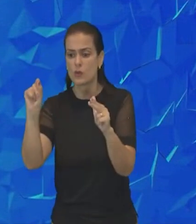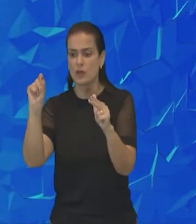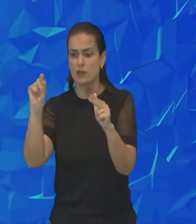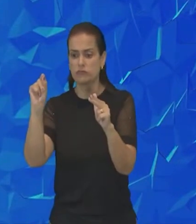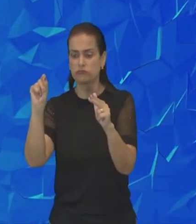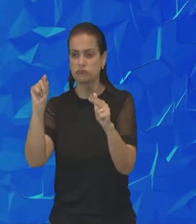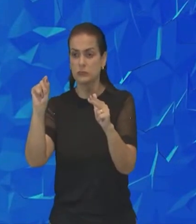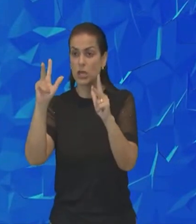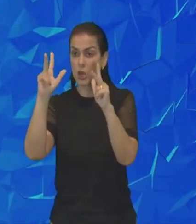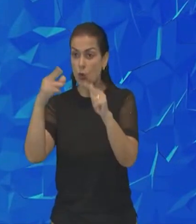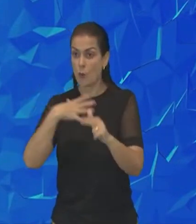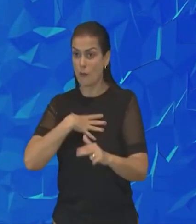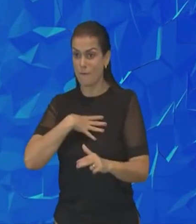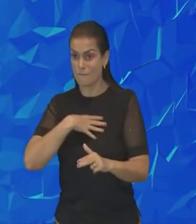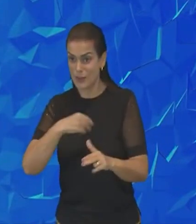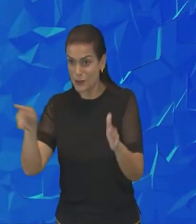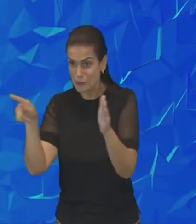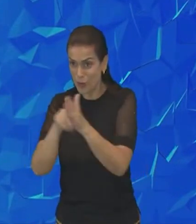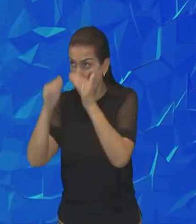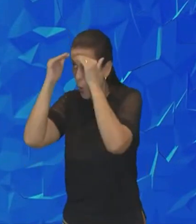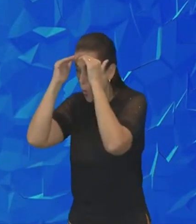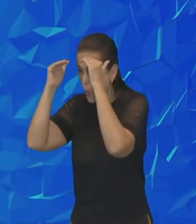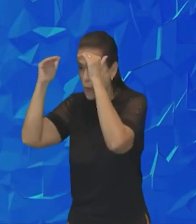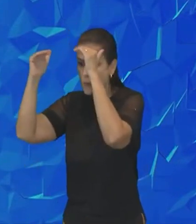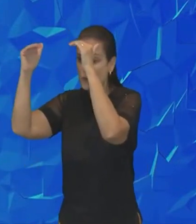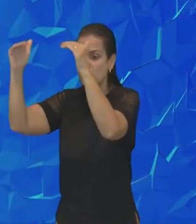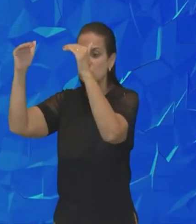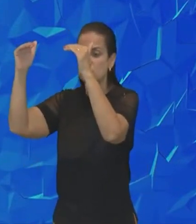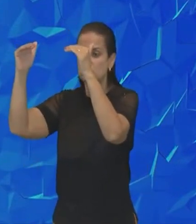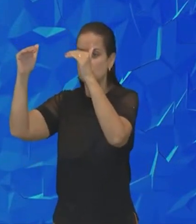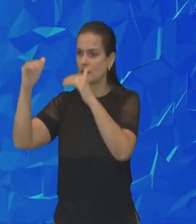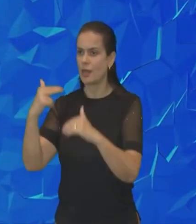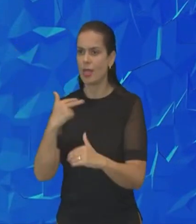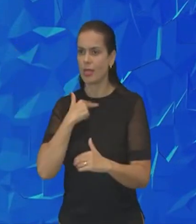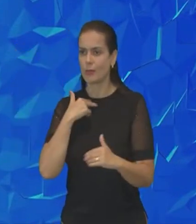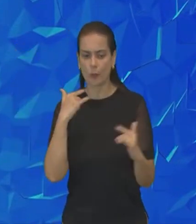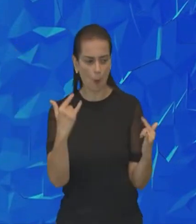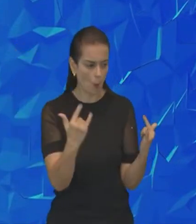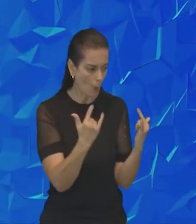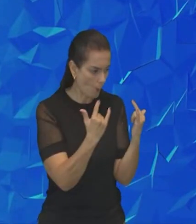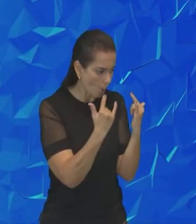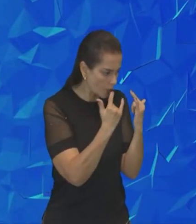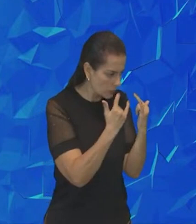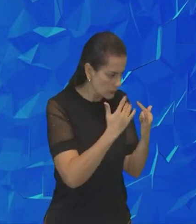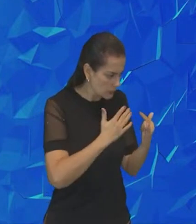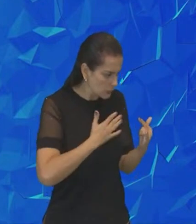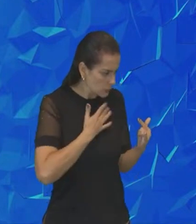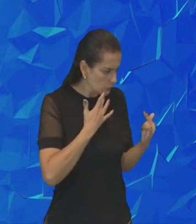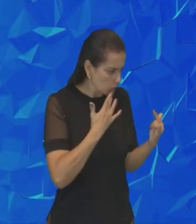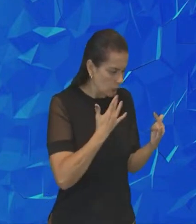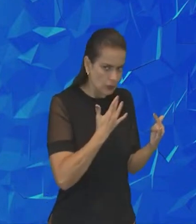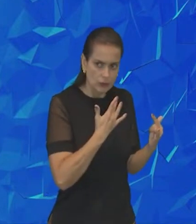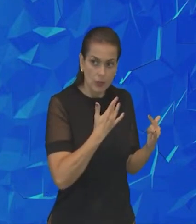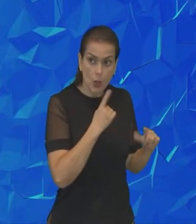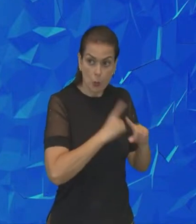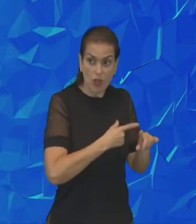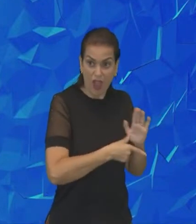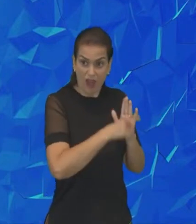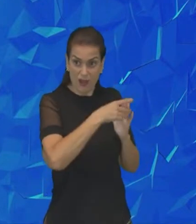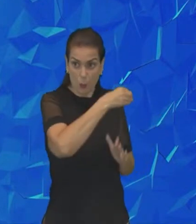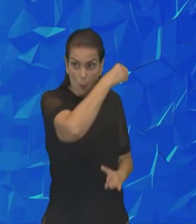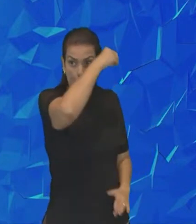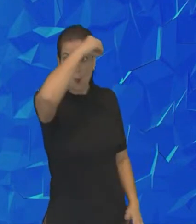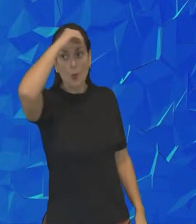Como filhos da obediência, não vos amoldeis as paixões que tinhas anteriormente na vossa ignorância.